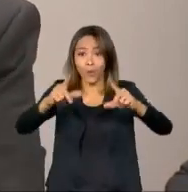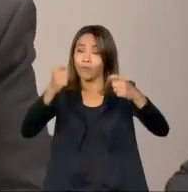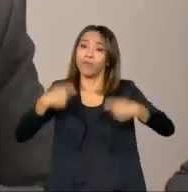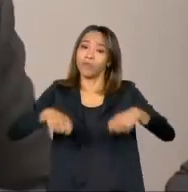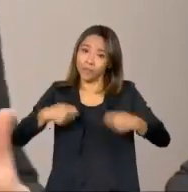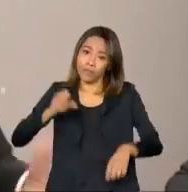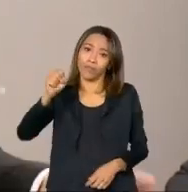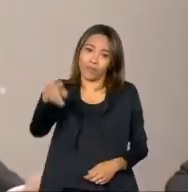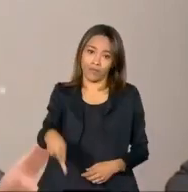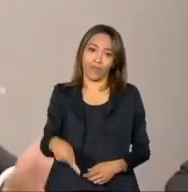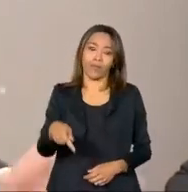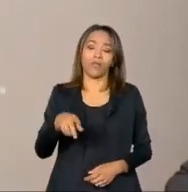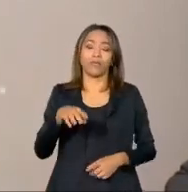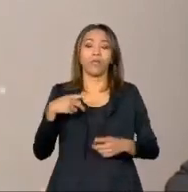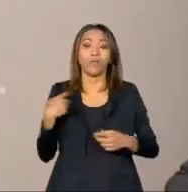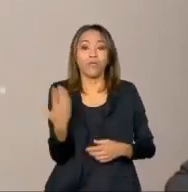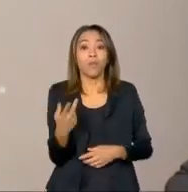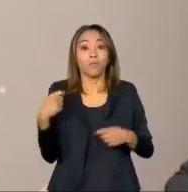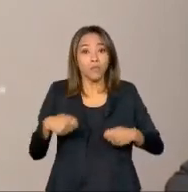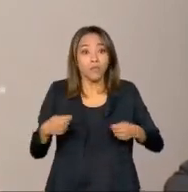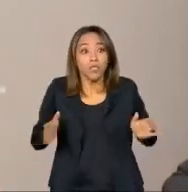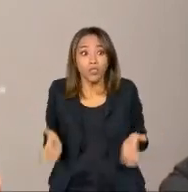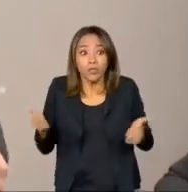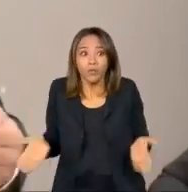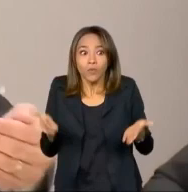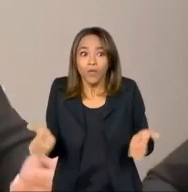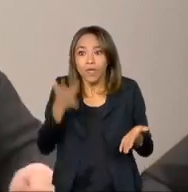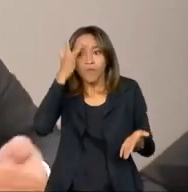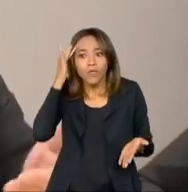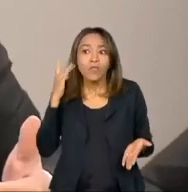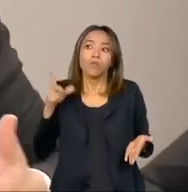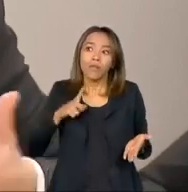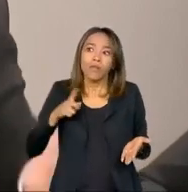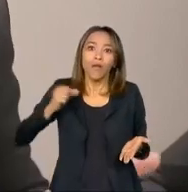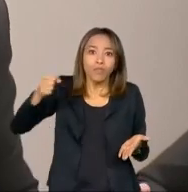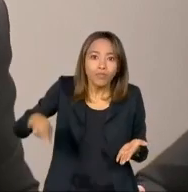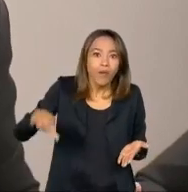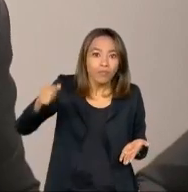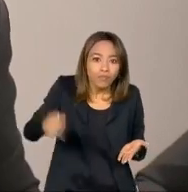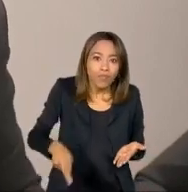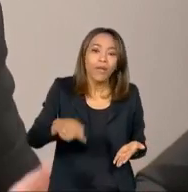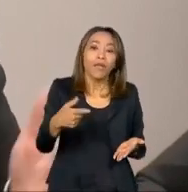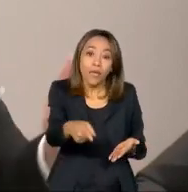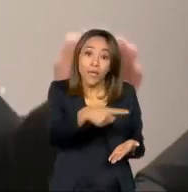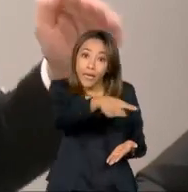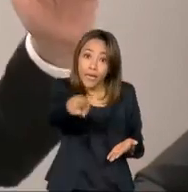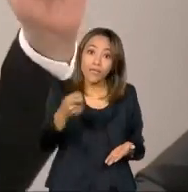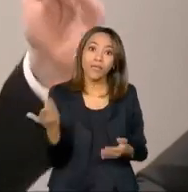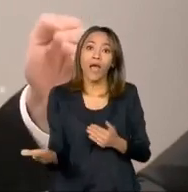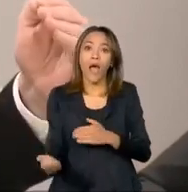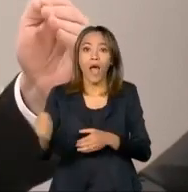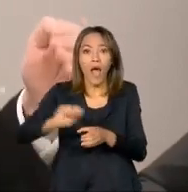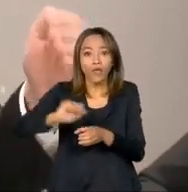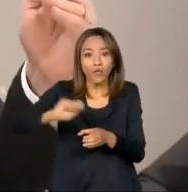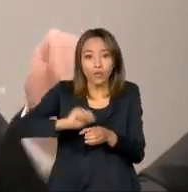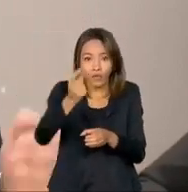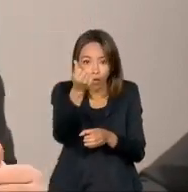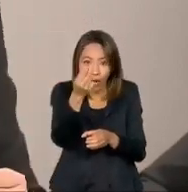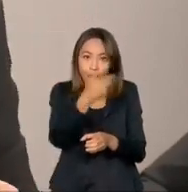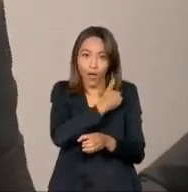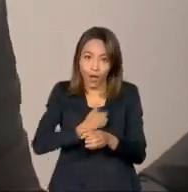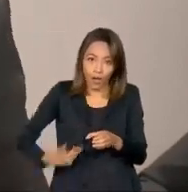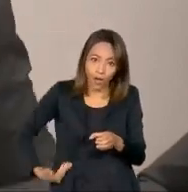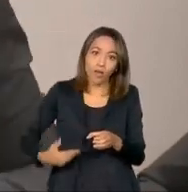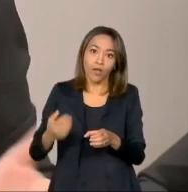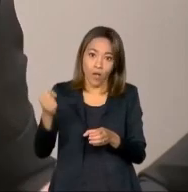com que as pessoas se estimulem a ter a Previdência e que elas possam contribuir de acordo com a sua arrecadação. Os limites que foram criados